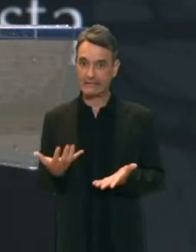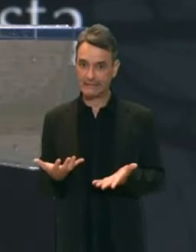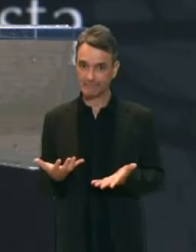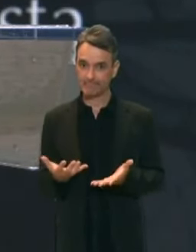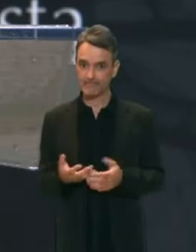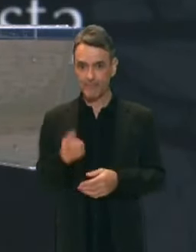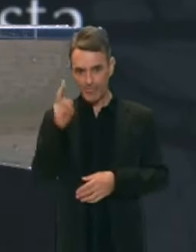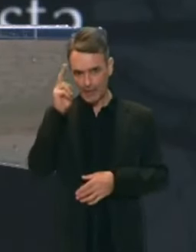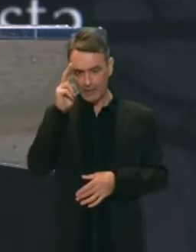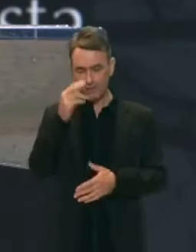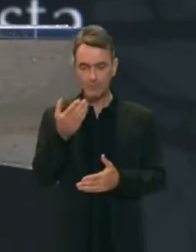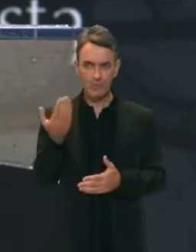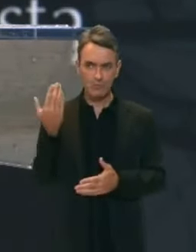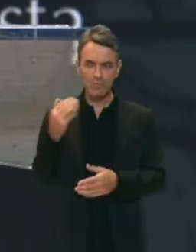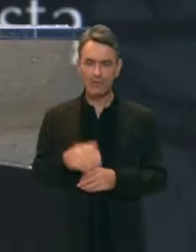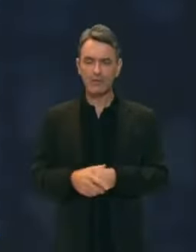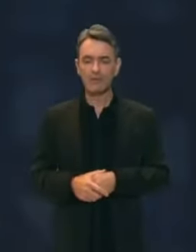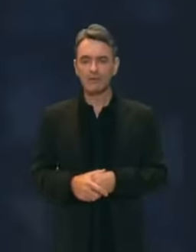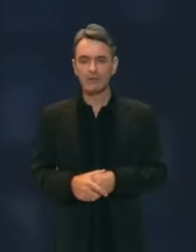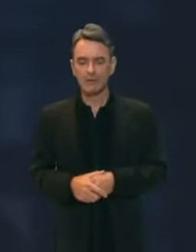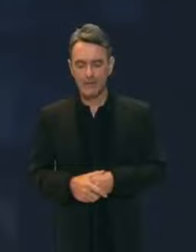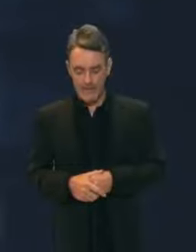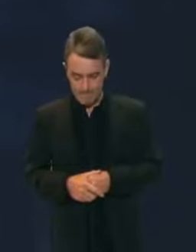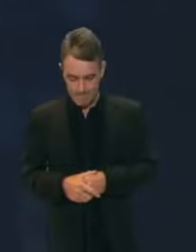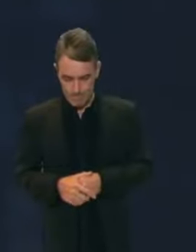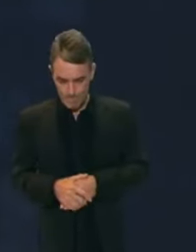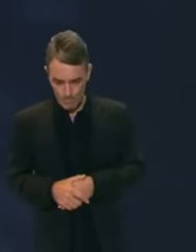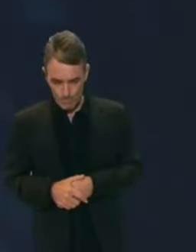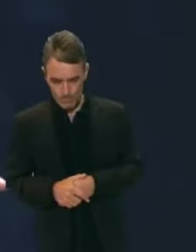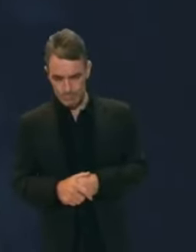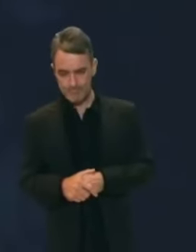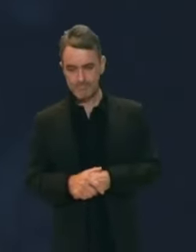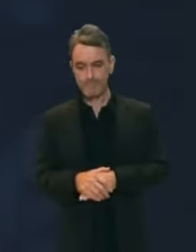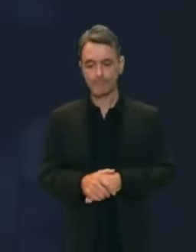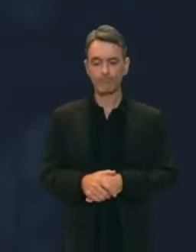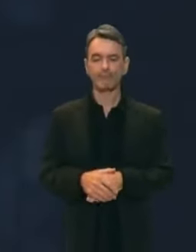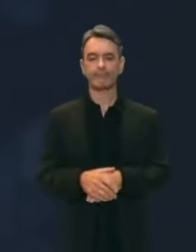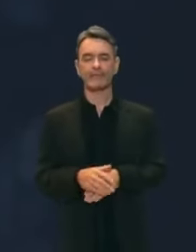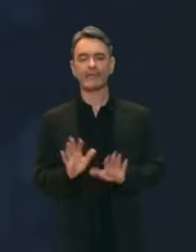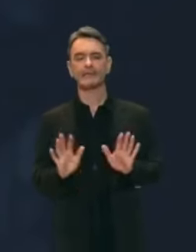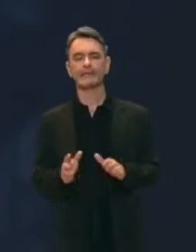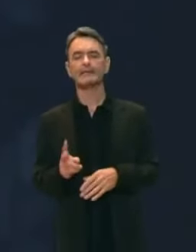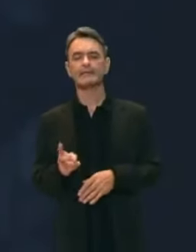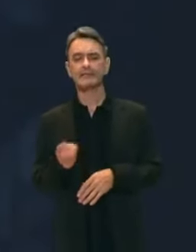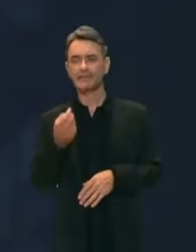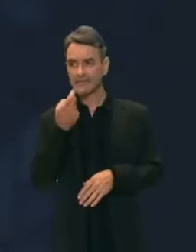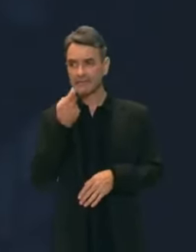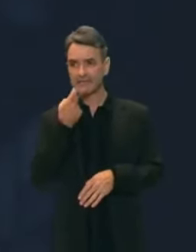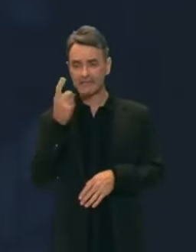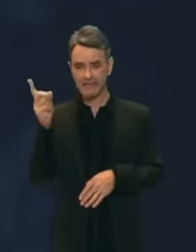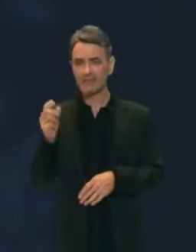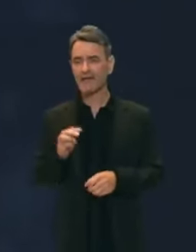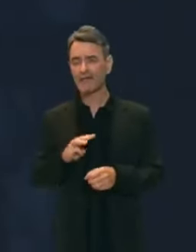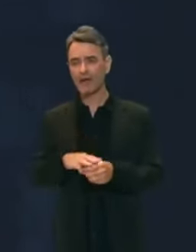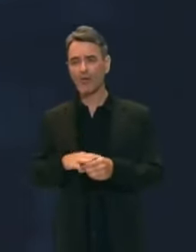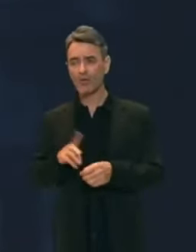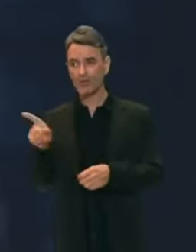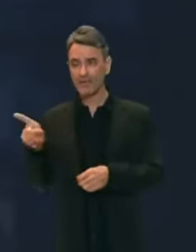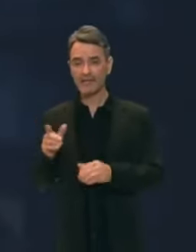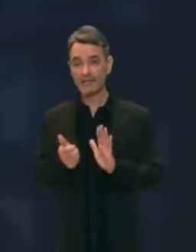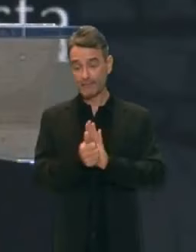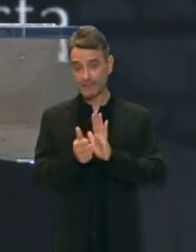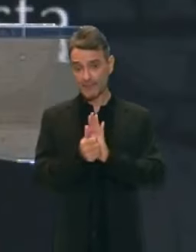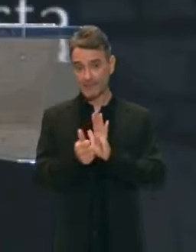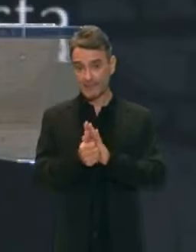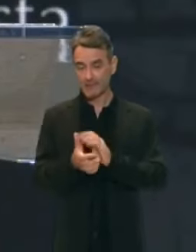Eu lembro o dia que fui buscar. Eu ia toda sexta-feira, pegava a Kombi aqui na igreja,